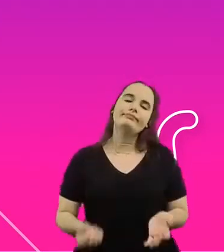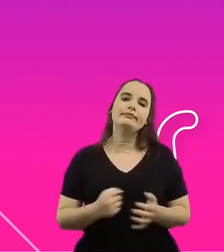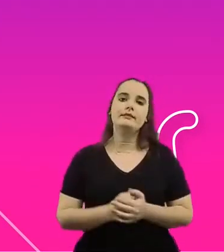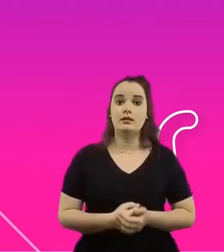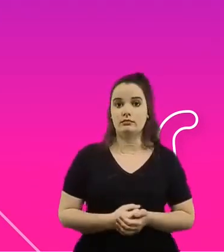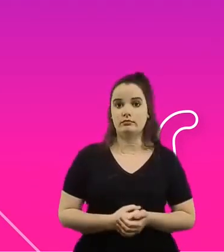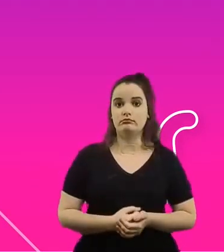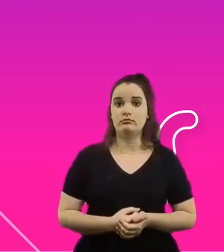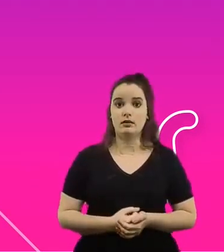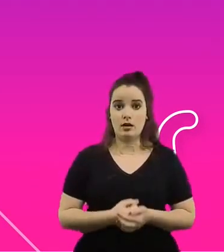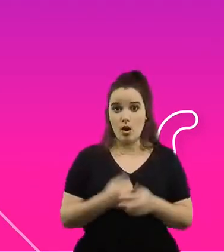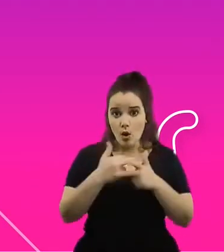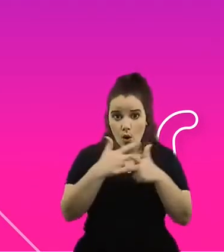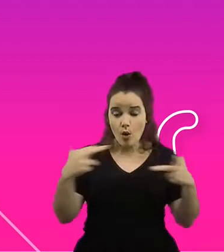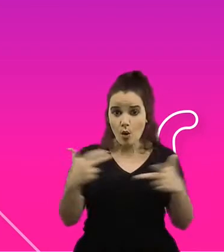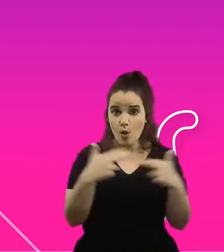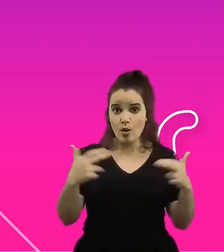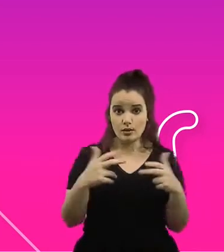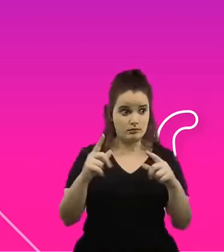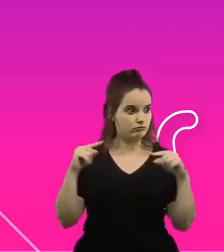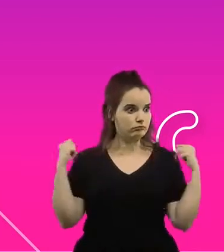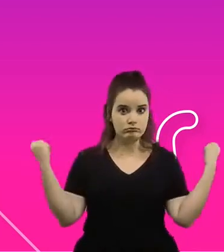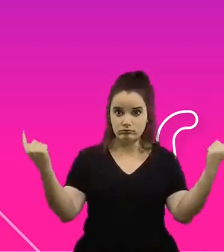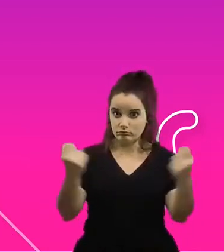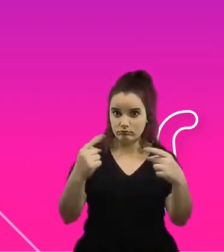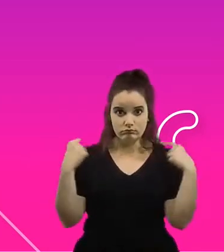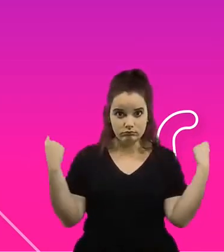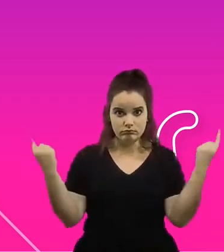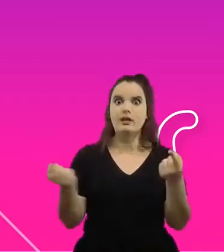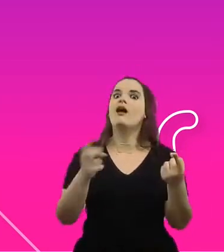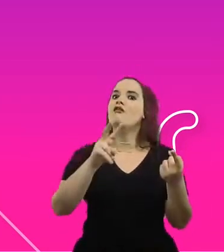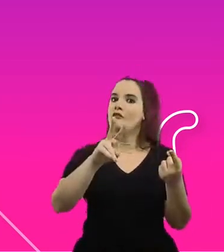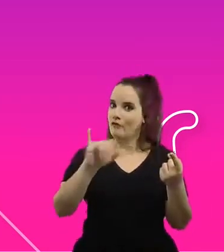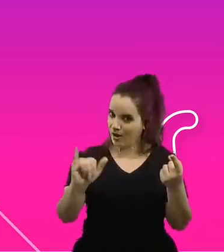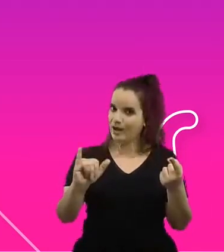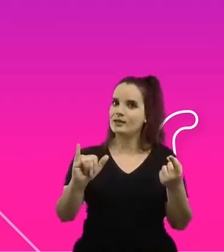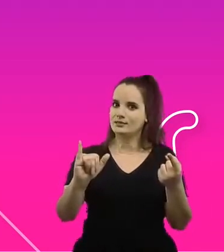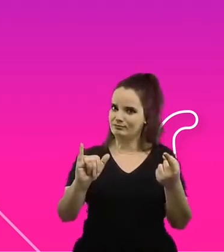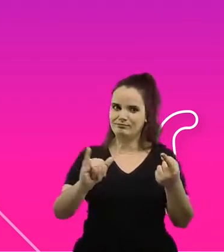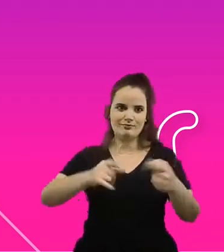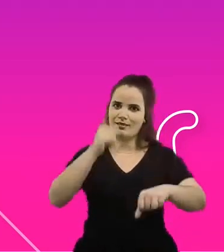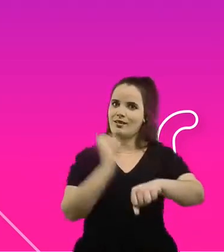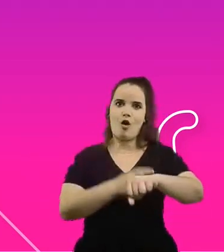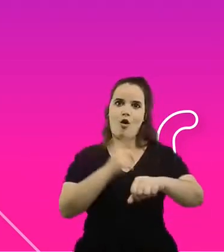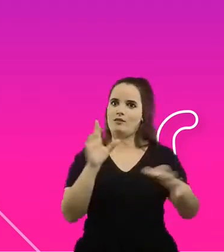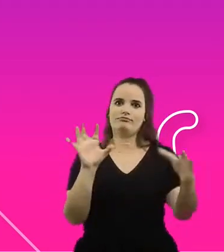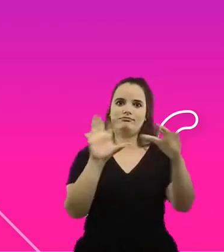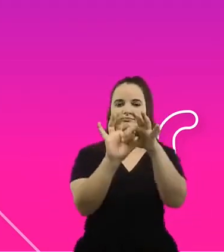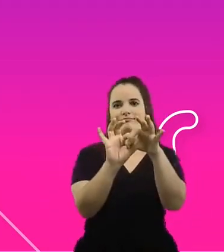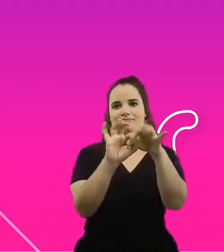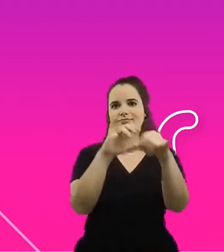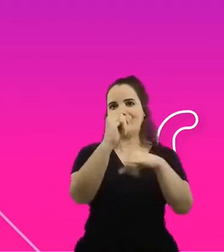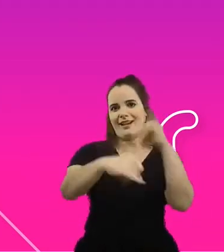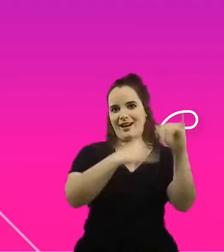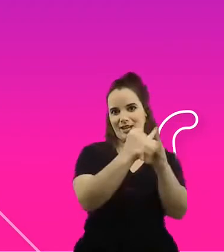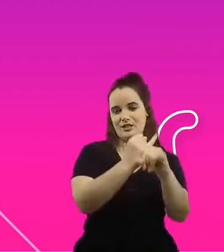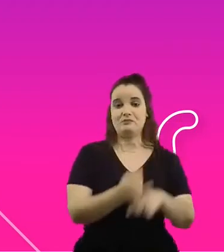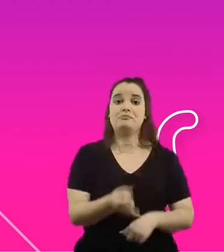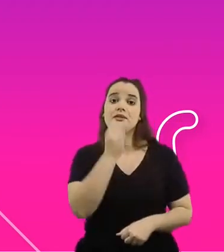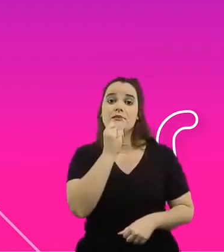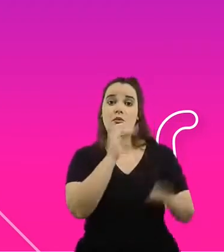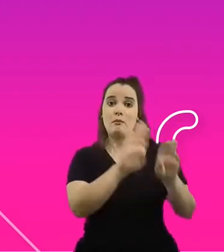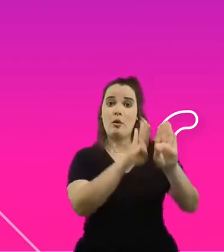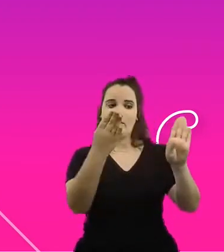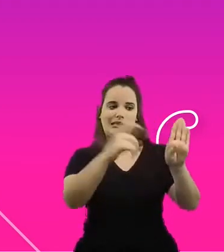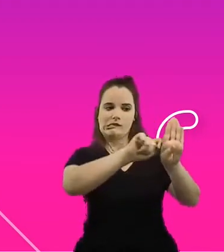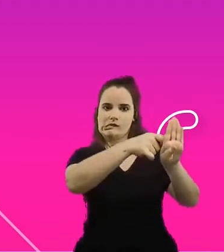vão começar a se conectar à internet. Isso já está acontecendo. Você já tem, por exemplo, fechadura de casa conectada à internet. Você